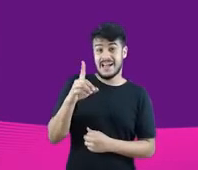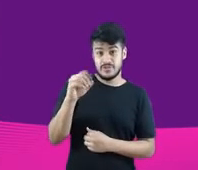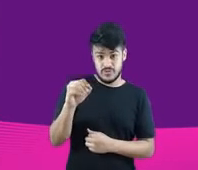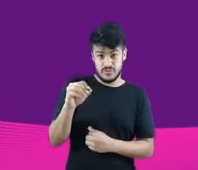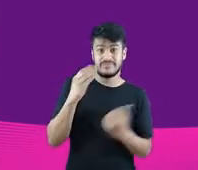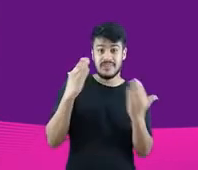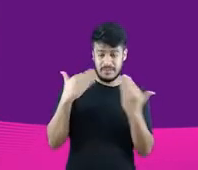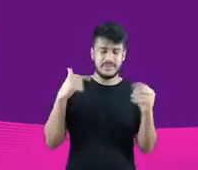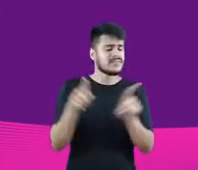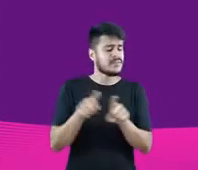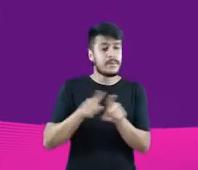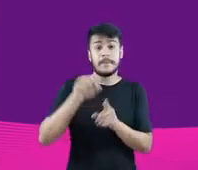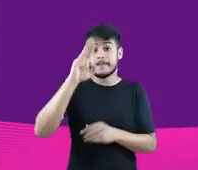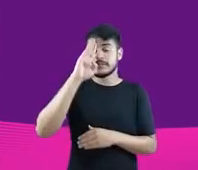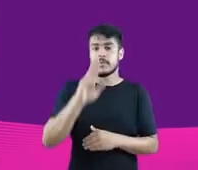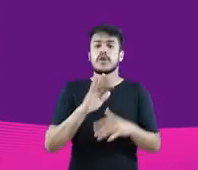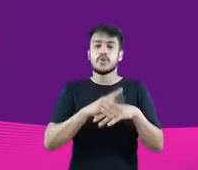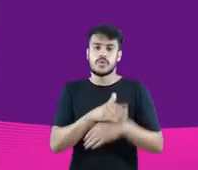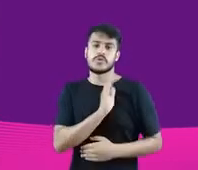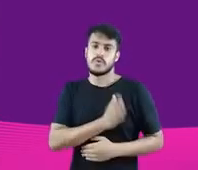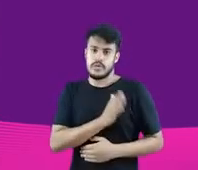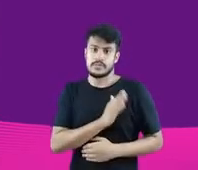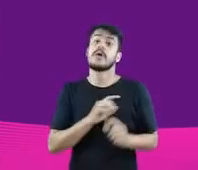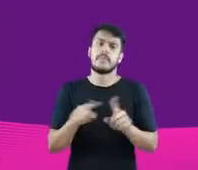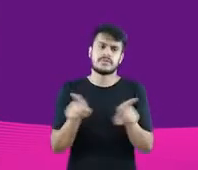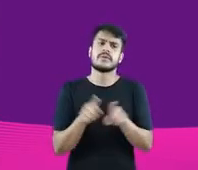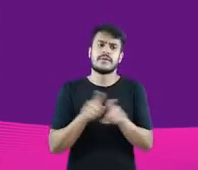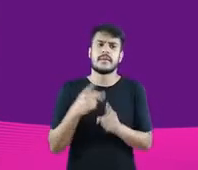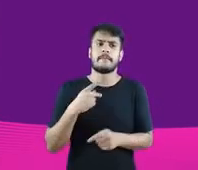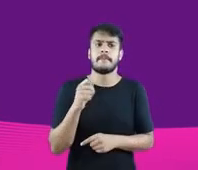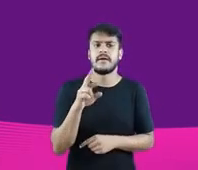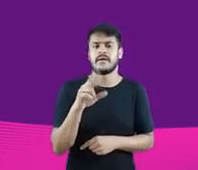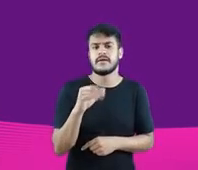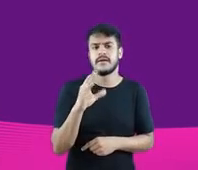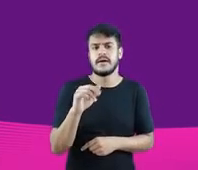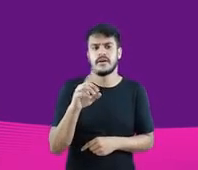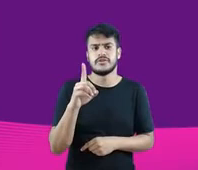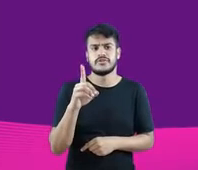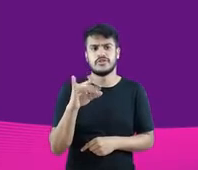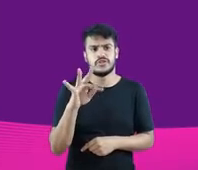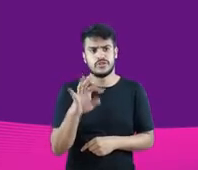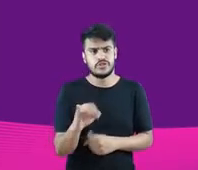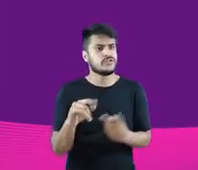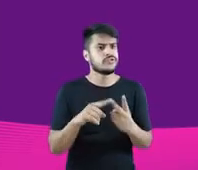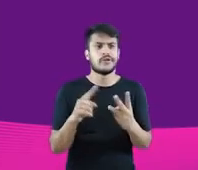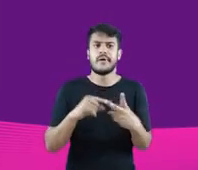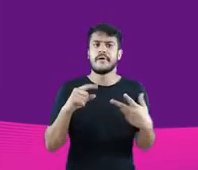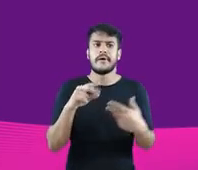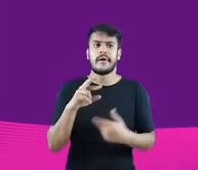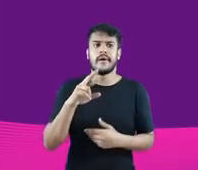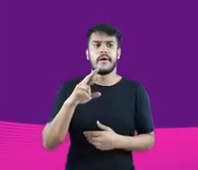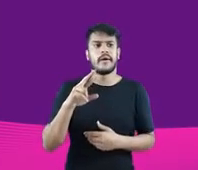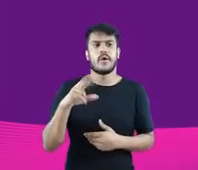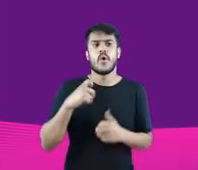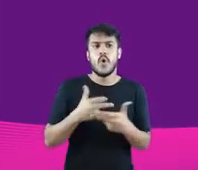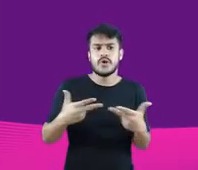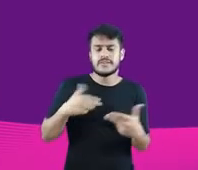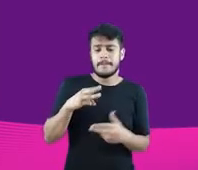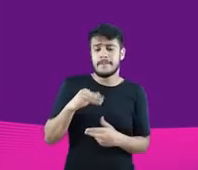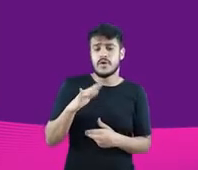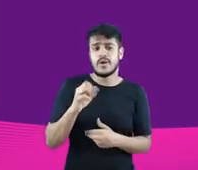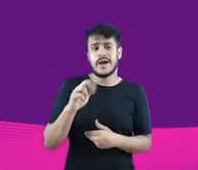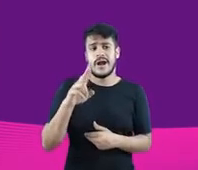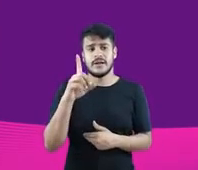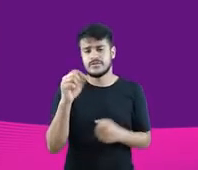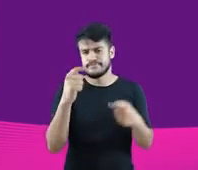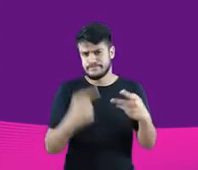doença coronariana, mas você tem pericardite, doença valvar, alterações de condução, disfunção sistólica e miocardiopatia restritiva.